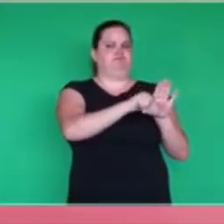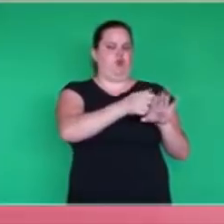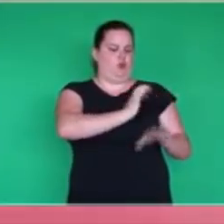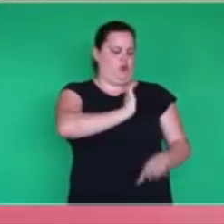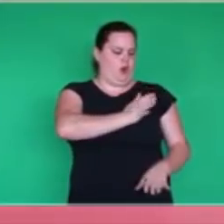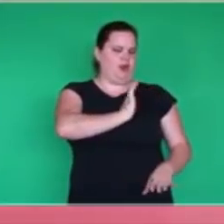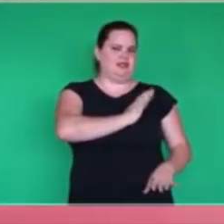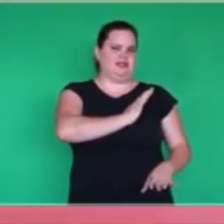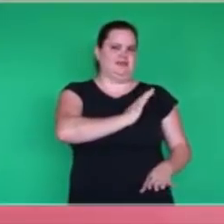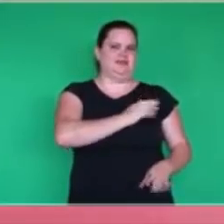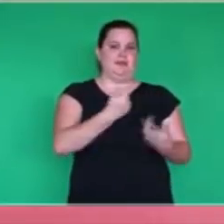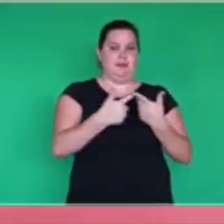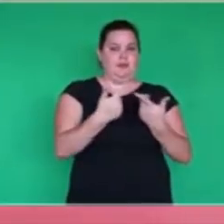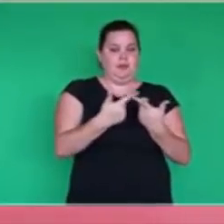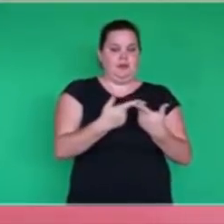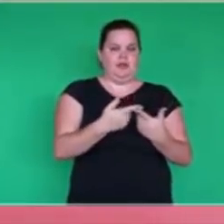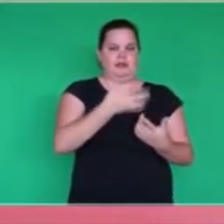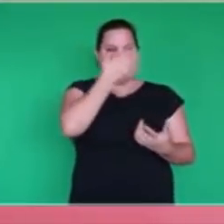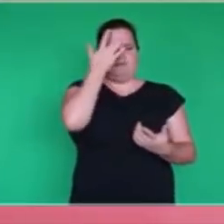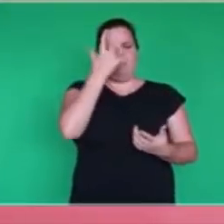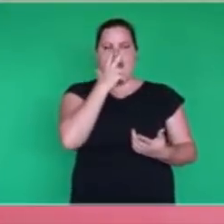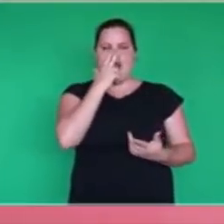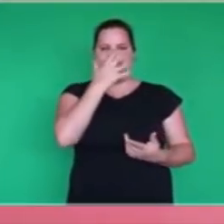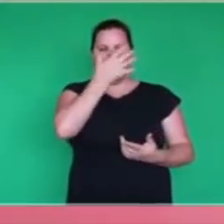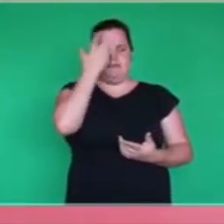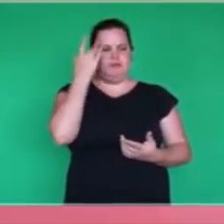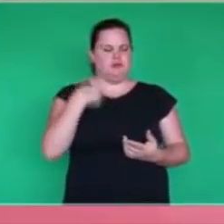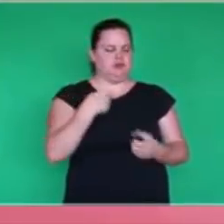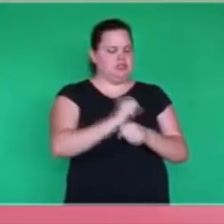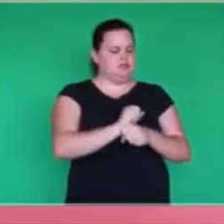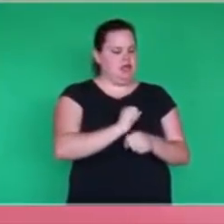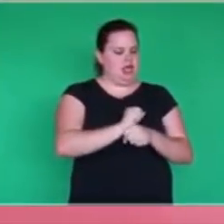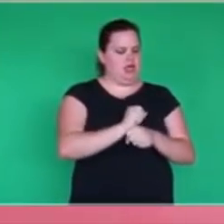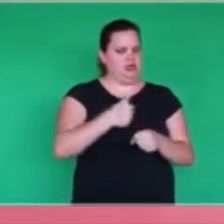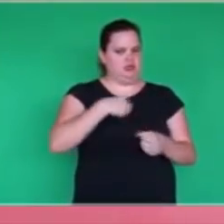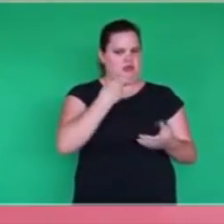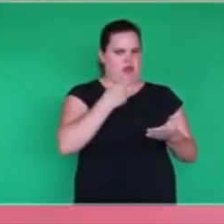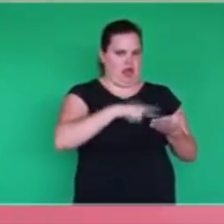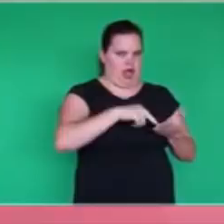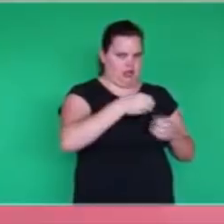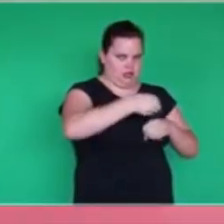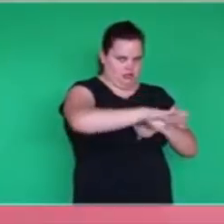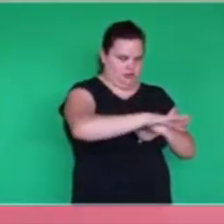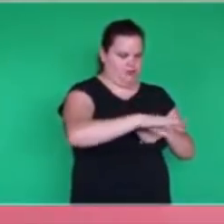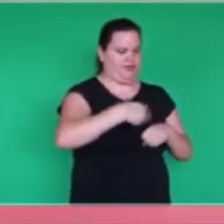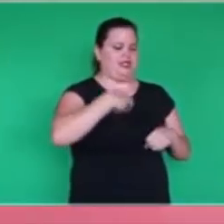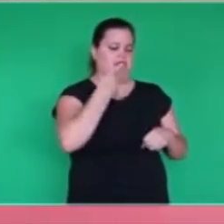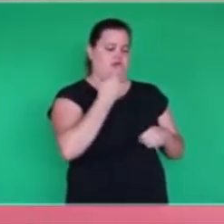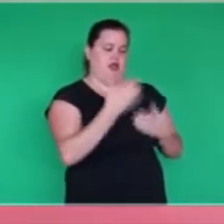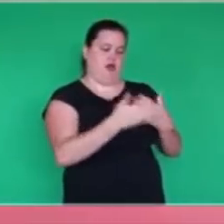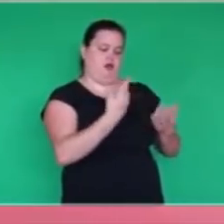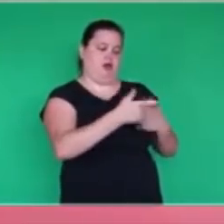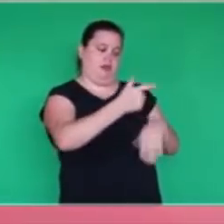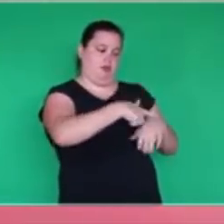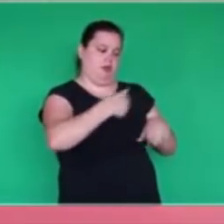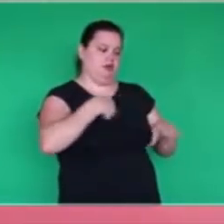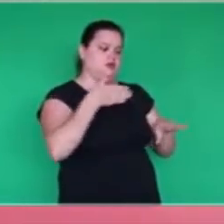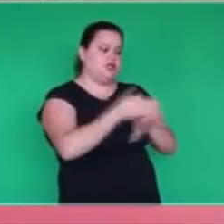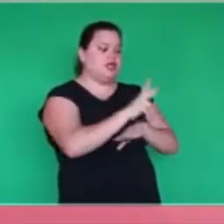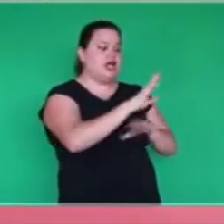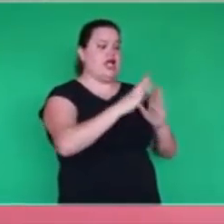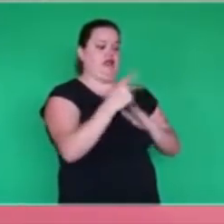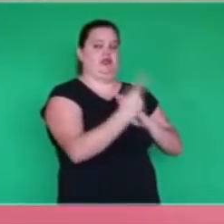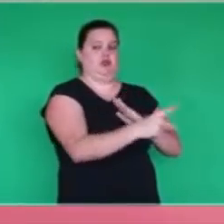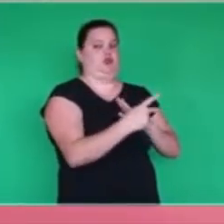te espera, alguém que está te esperando, você mandou uma carta e disse, olha, qualquer hora eu vou na sua casa. A qualquer momento eu chego aí na sua